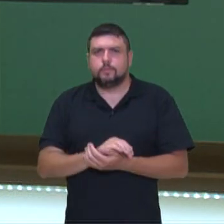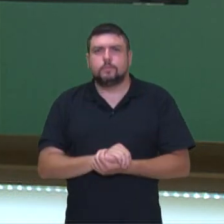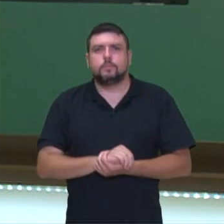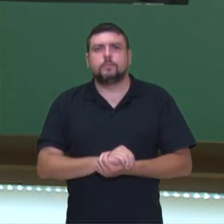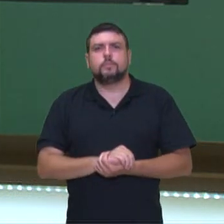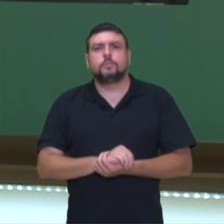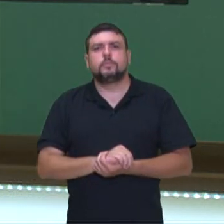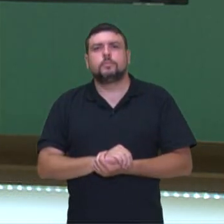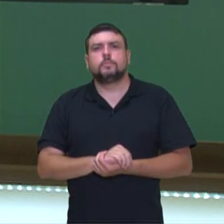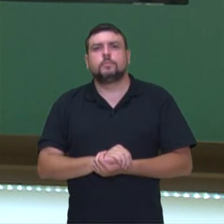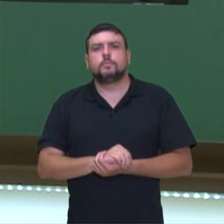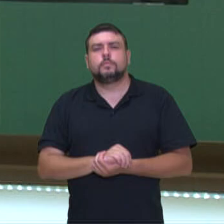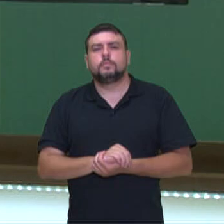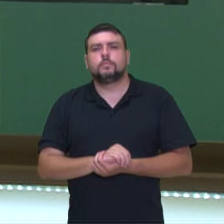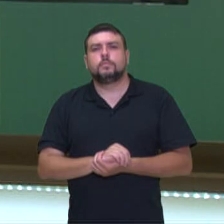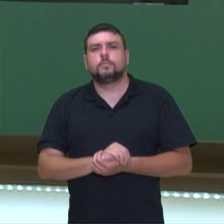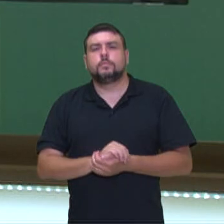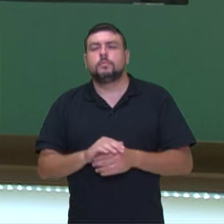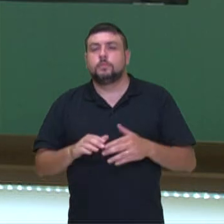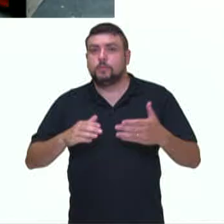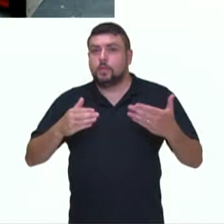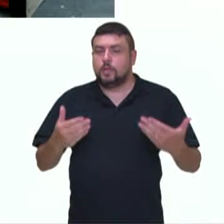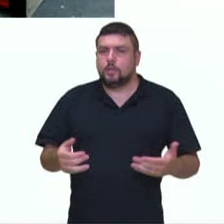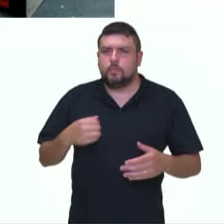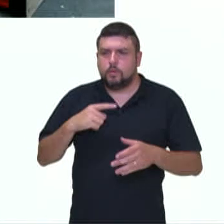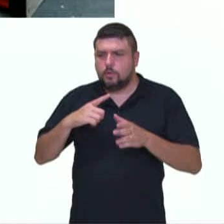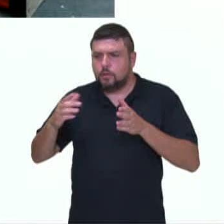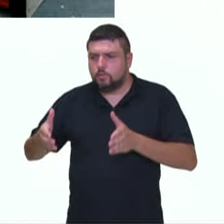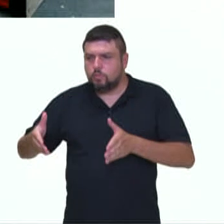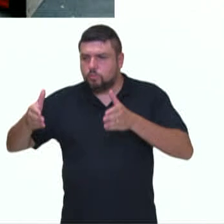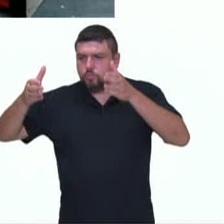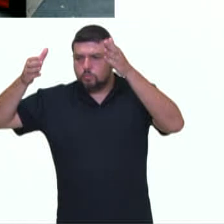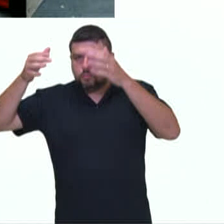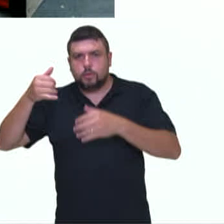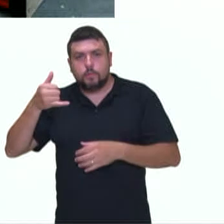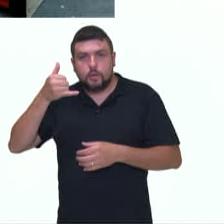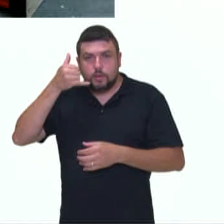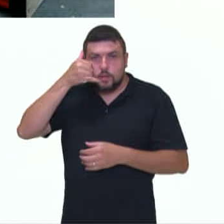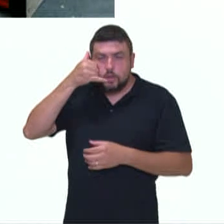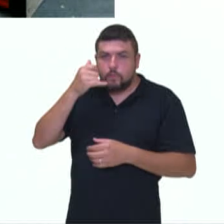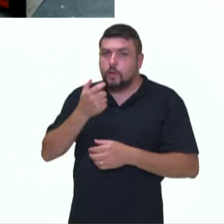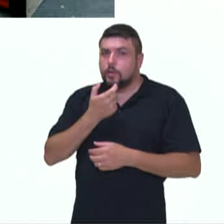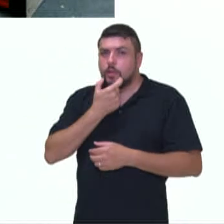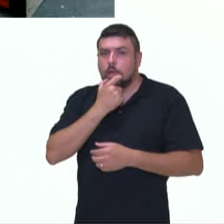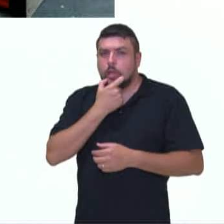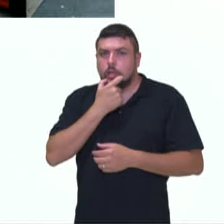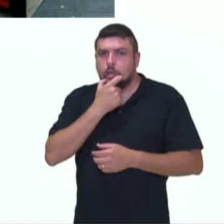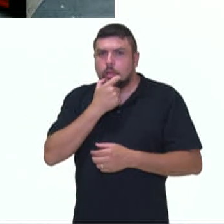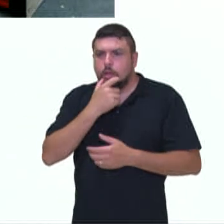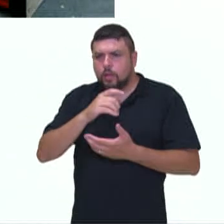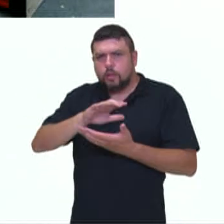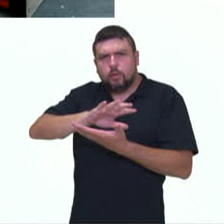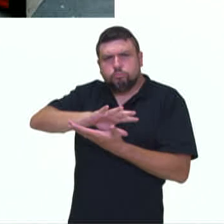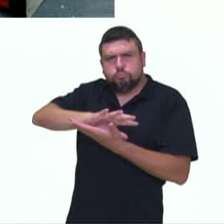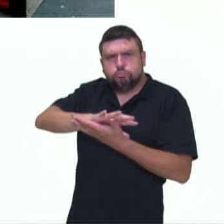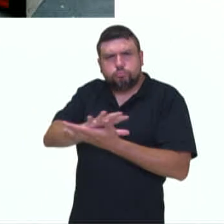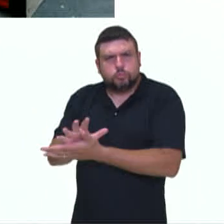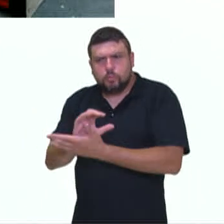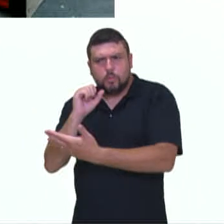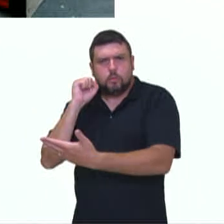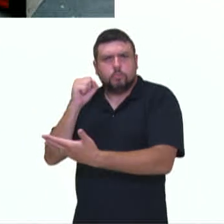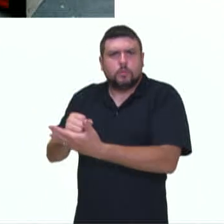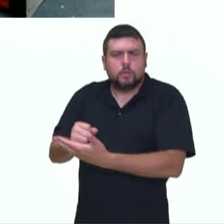Enfim, aqui você tem então uma cabine telefônica inglesa assassinada. Ele colocou num beco